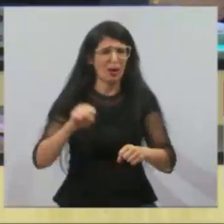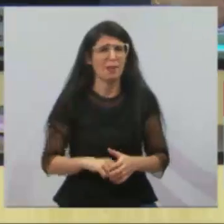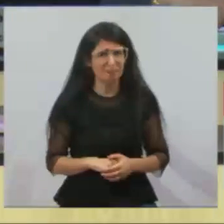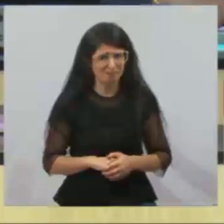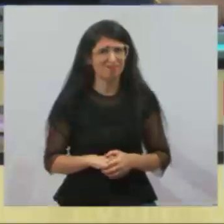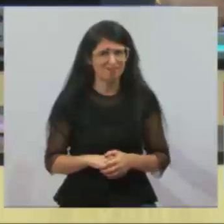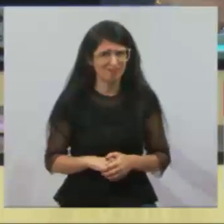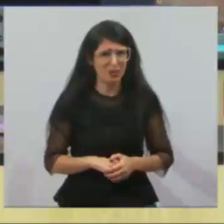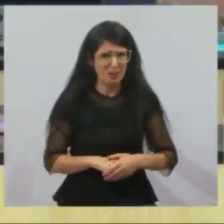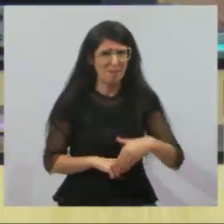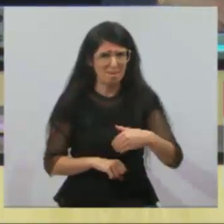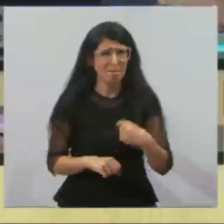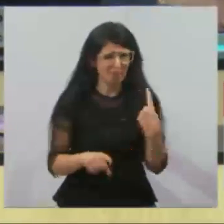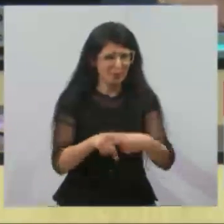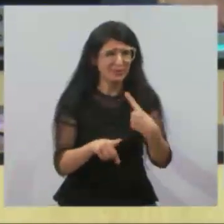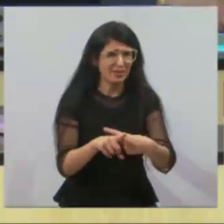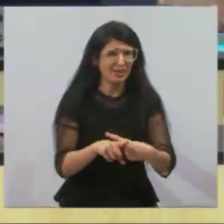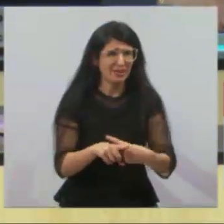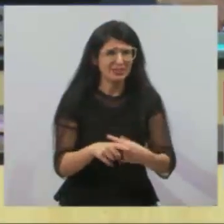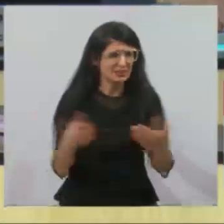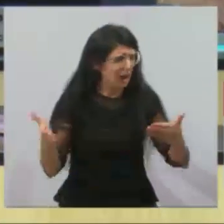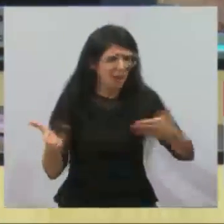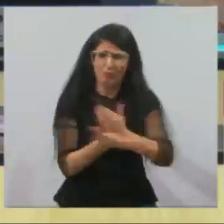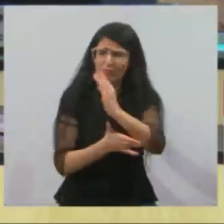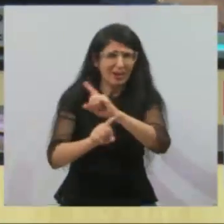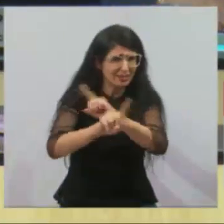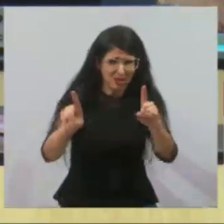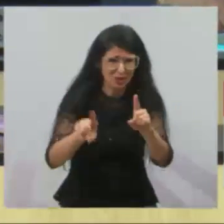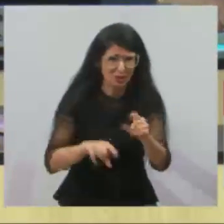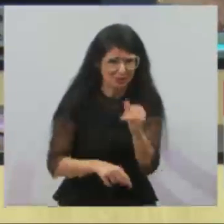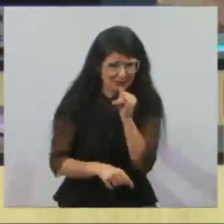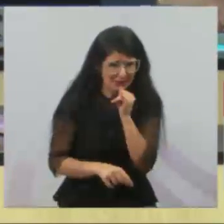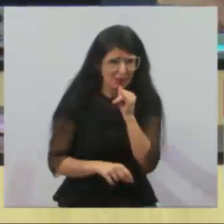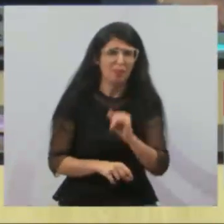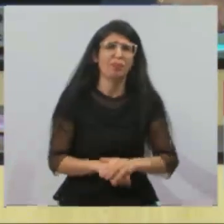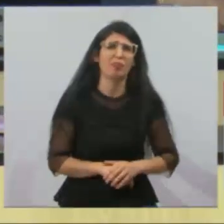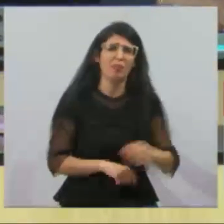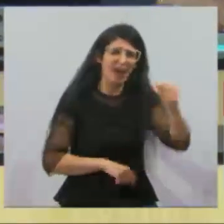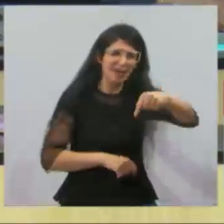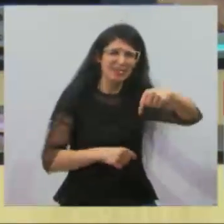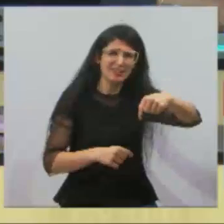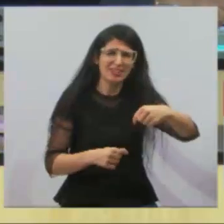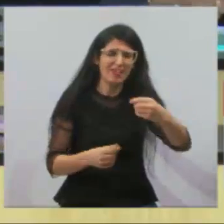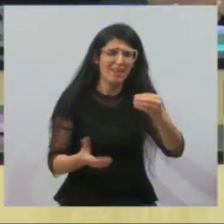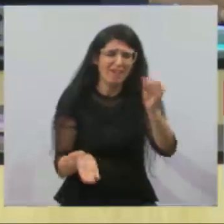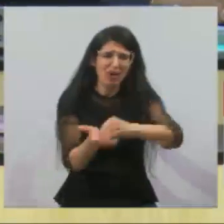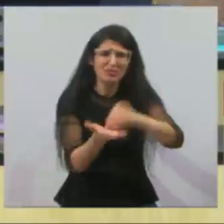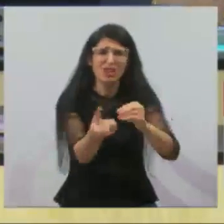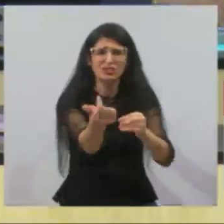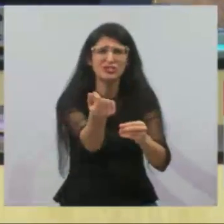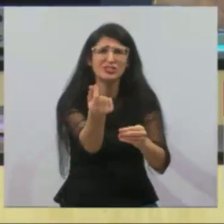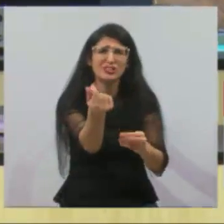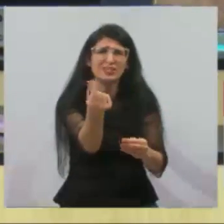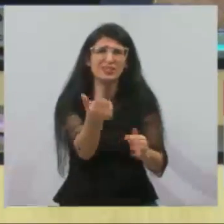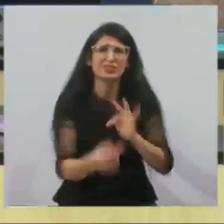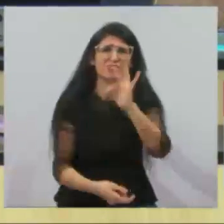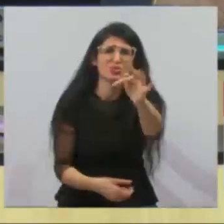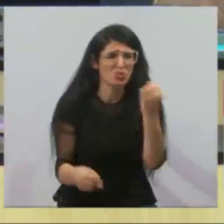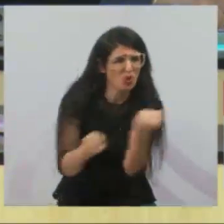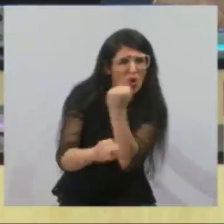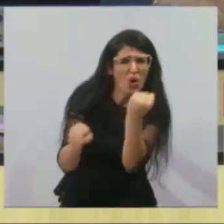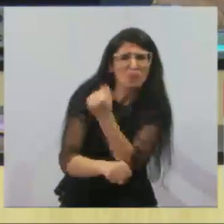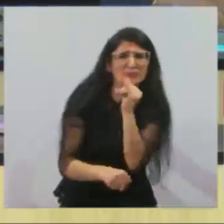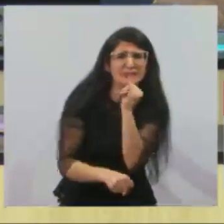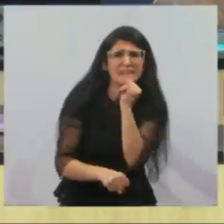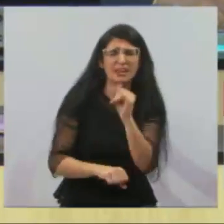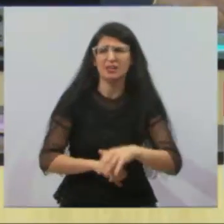for aprovado. Nenhum vereador aqui seria louco, digamos assim, nessa época, em estar desagradando